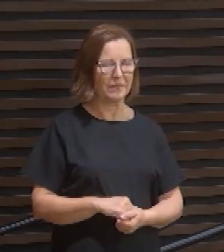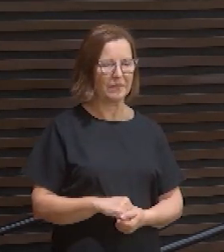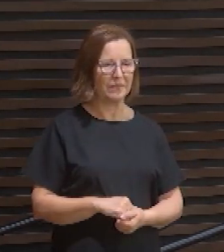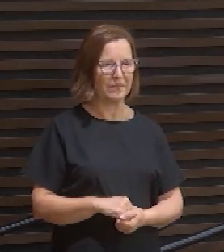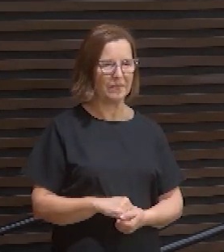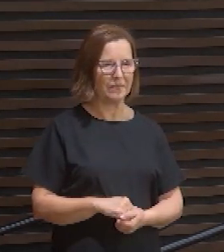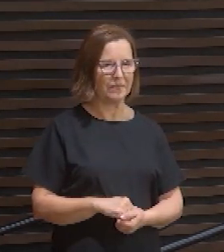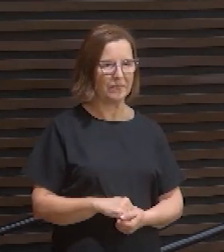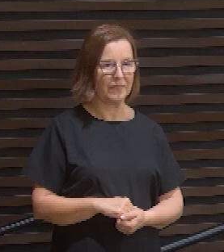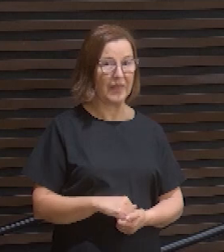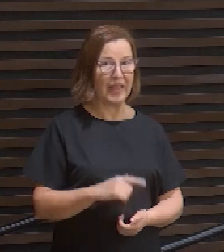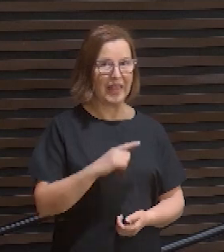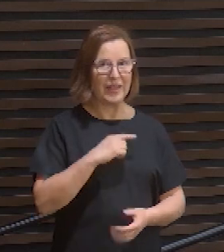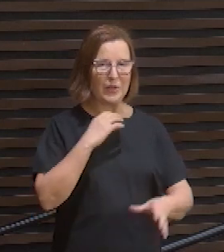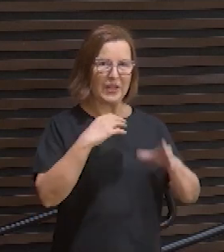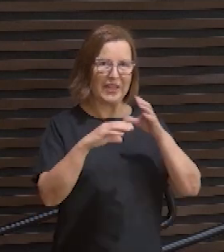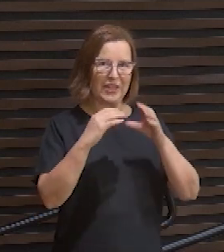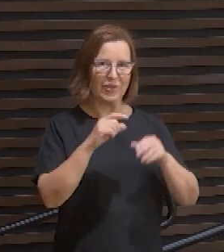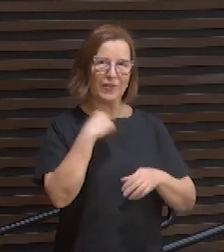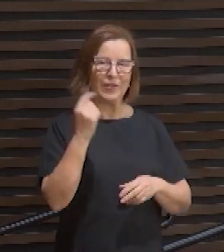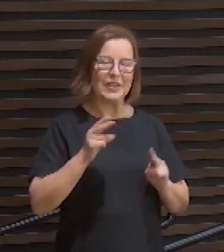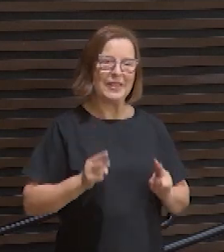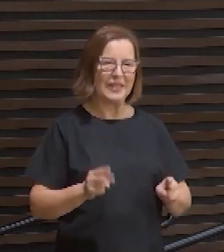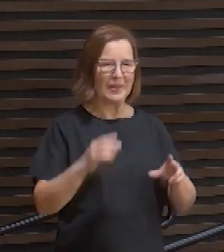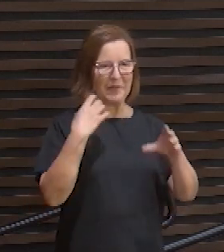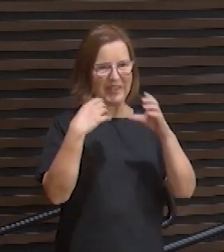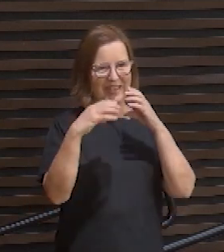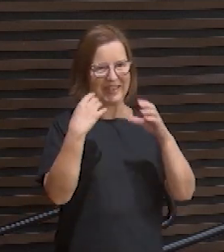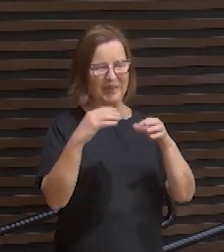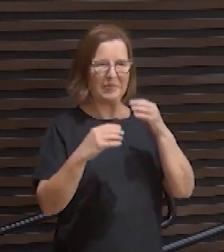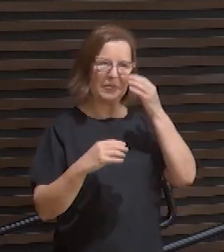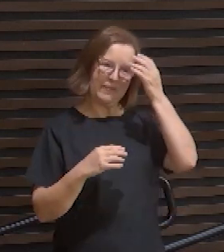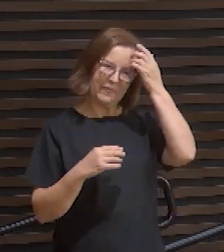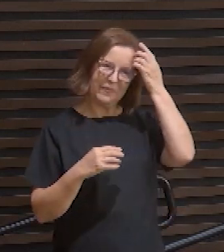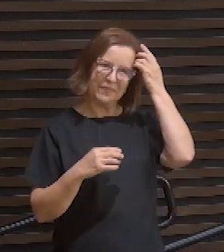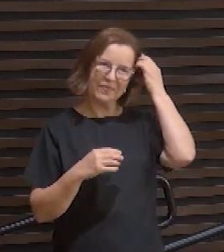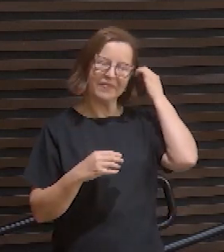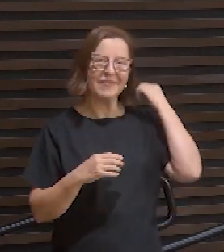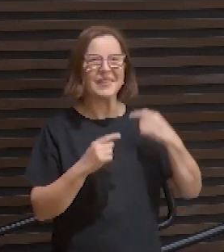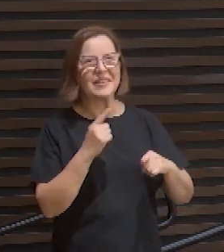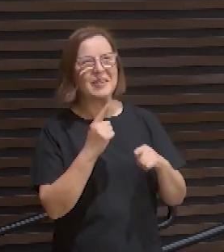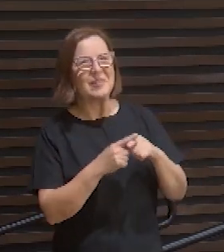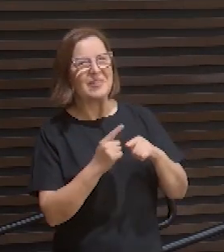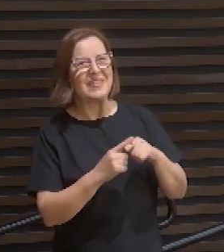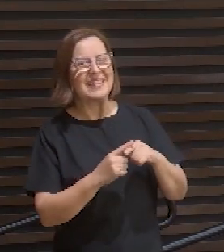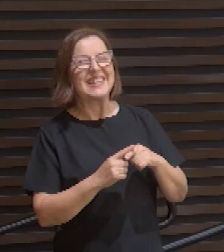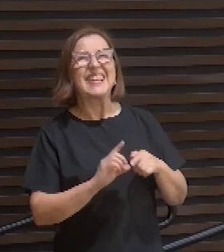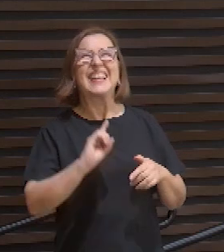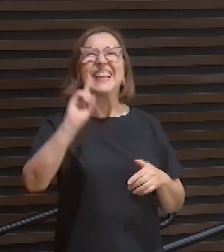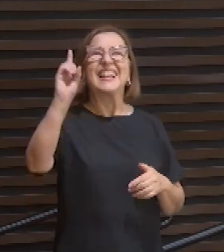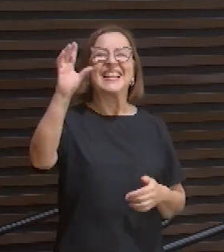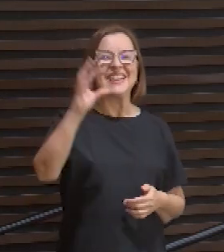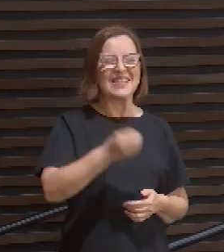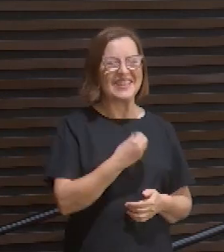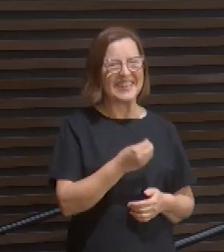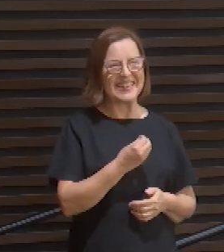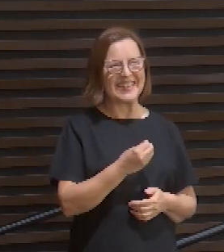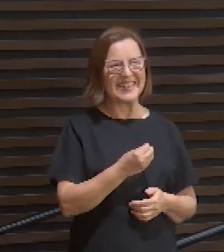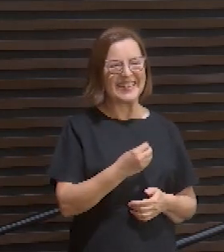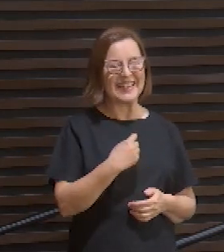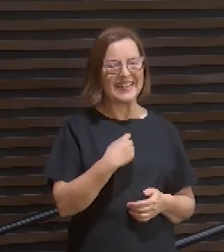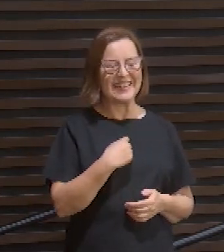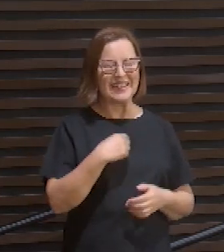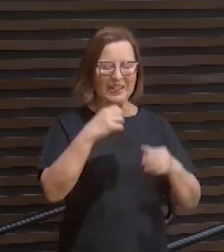Tem um cântico que a gente sempre canta. Porque ele vive,